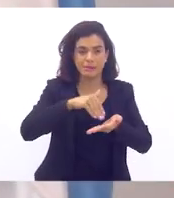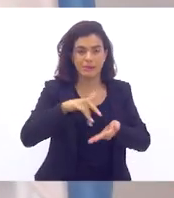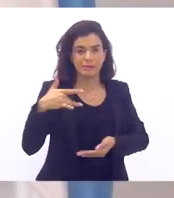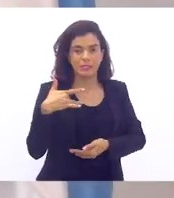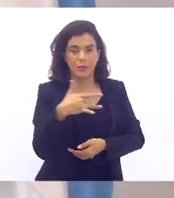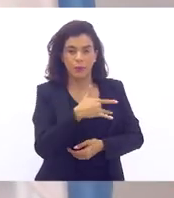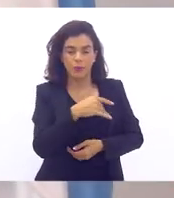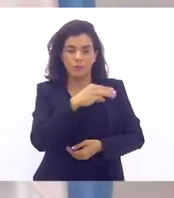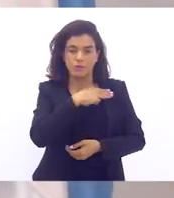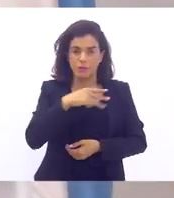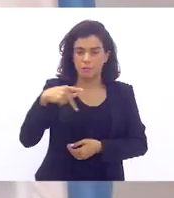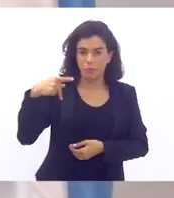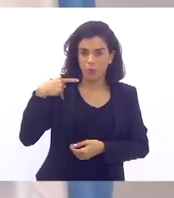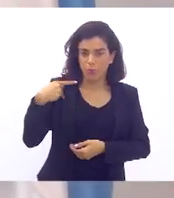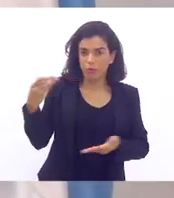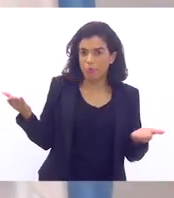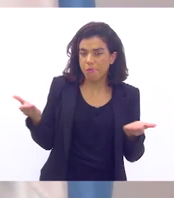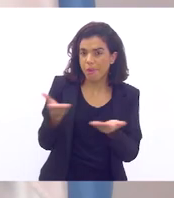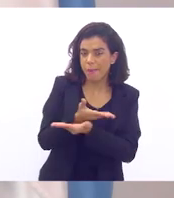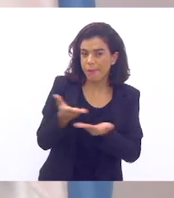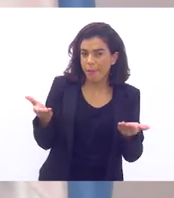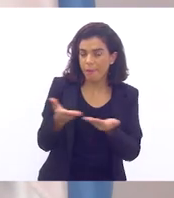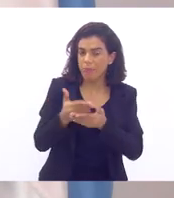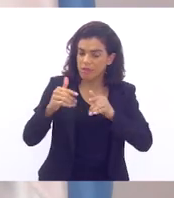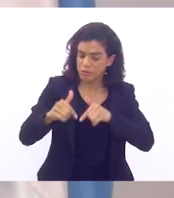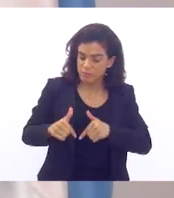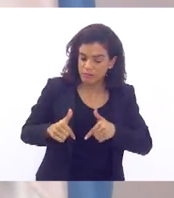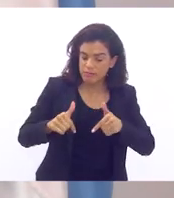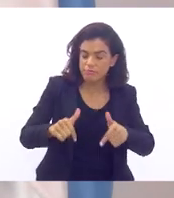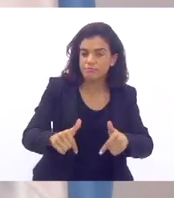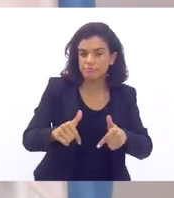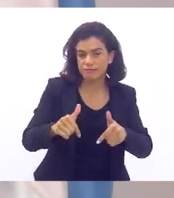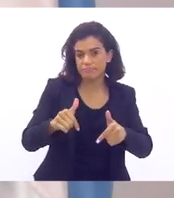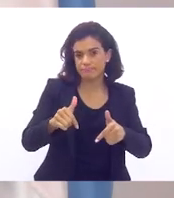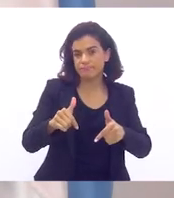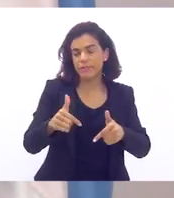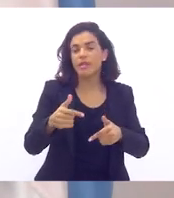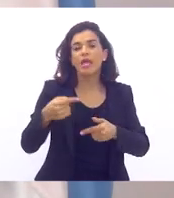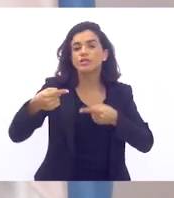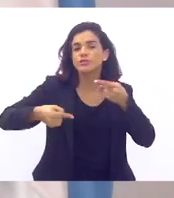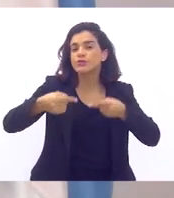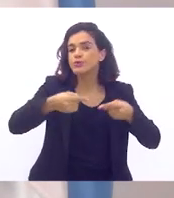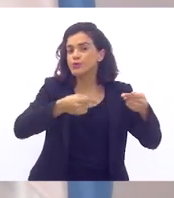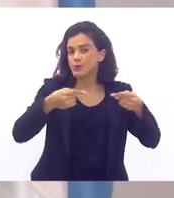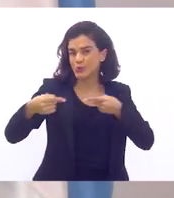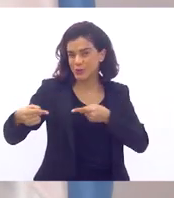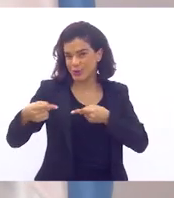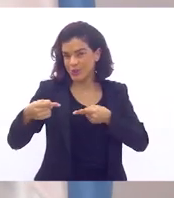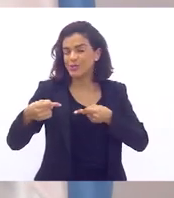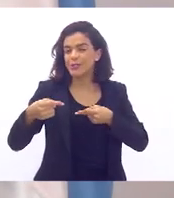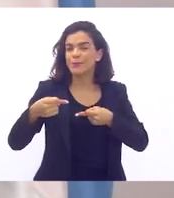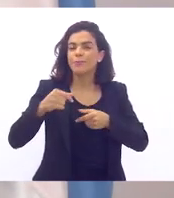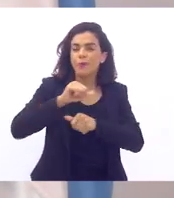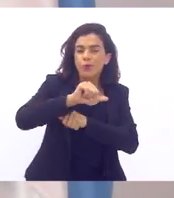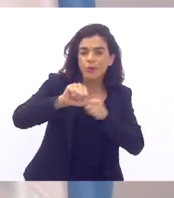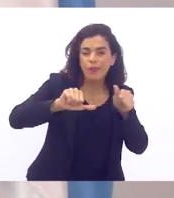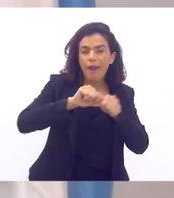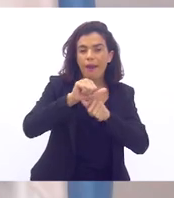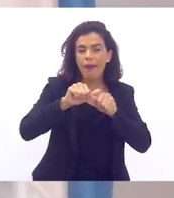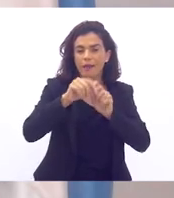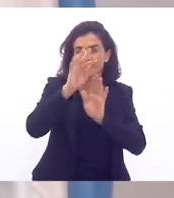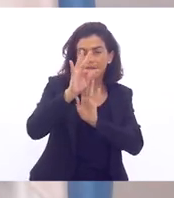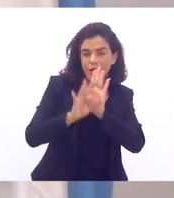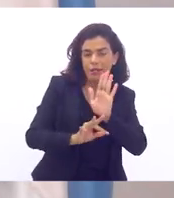para que a gente possa desde já cumprir o propósito dessa audiência que é discutir os exatos termos da Lei fazer modificações necessárias